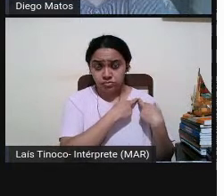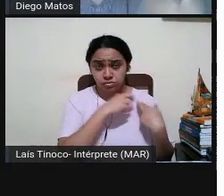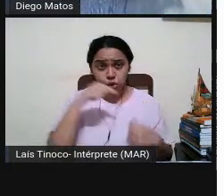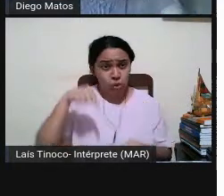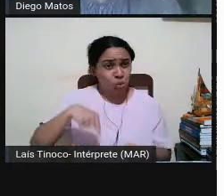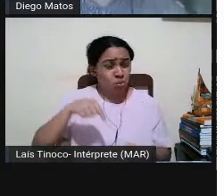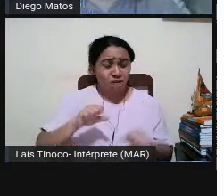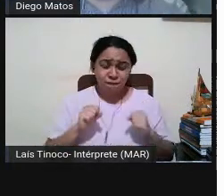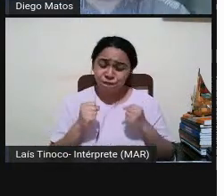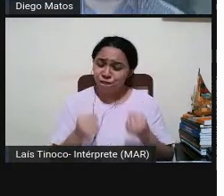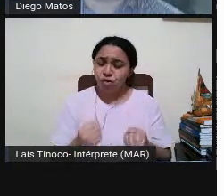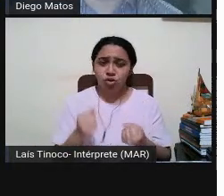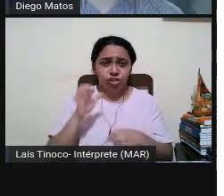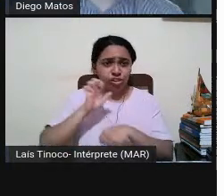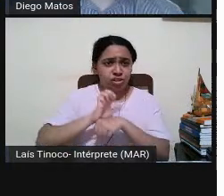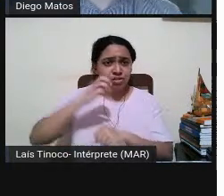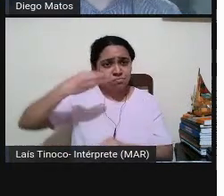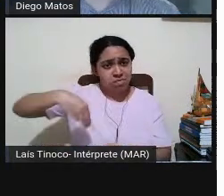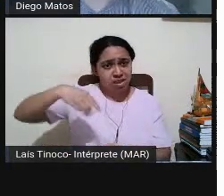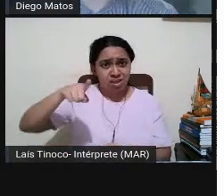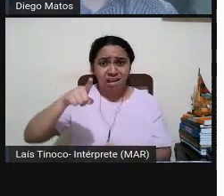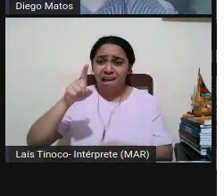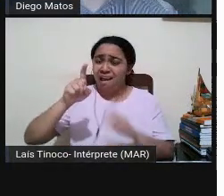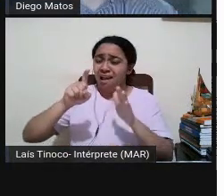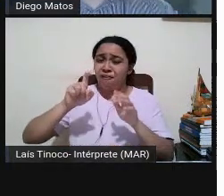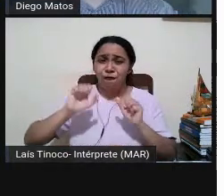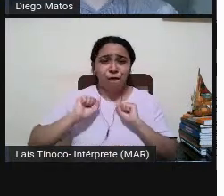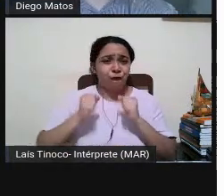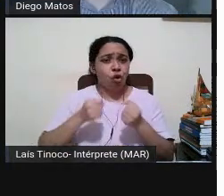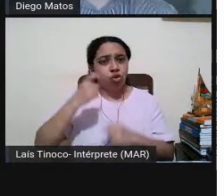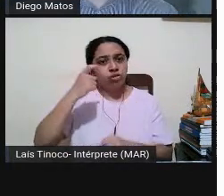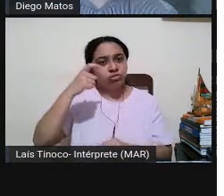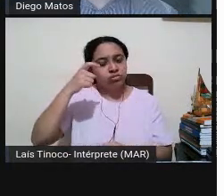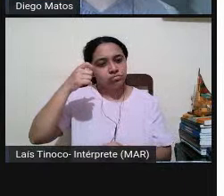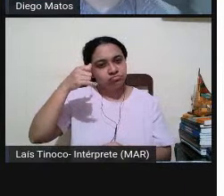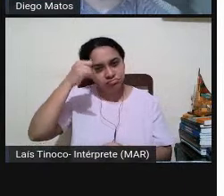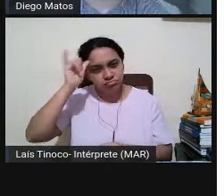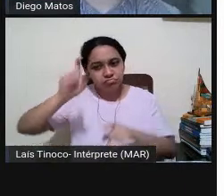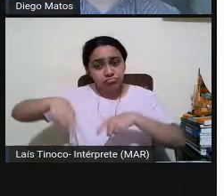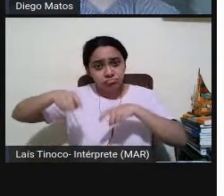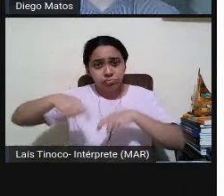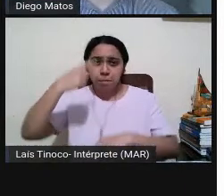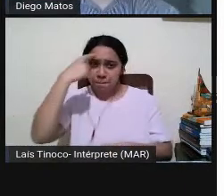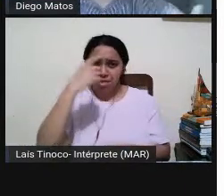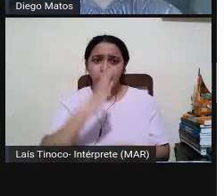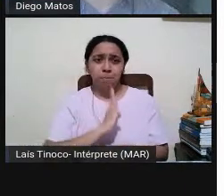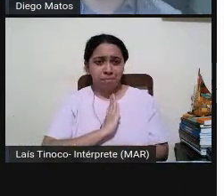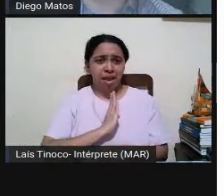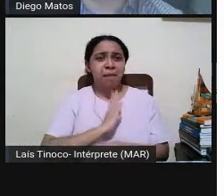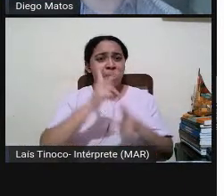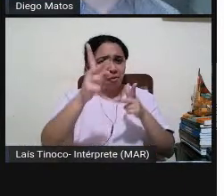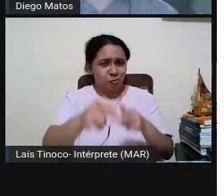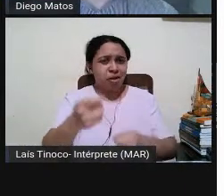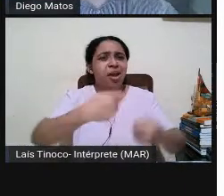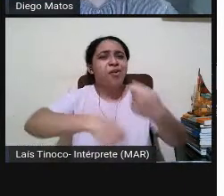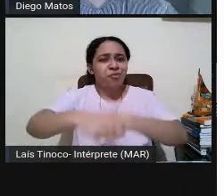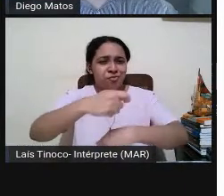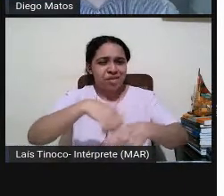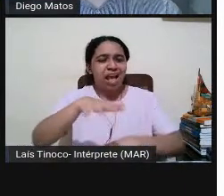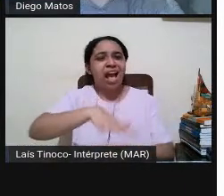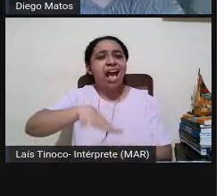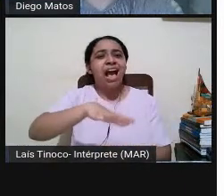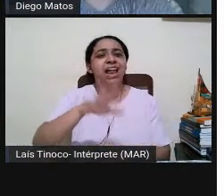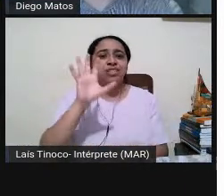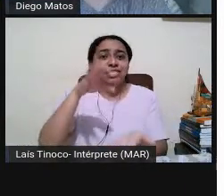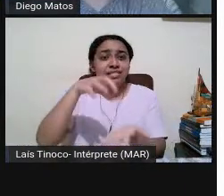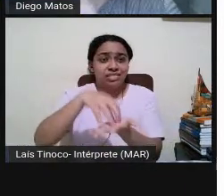agrícola EA região de vocês também Bacabal Eu imagino também que a economia daí seja muito fortemente movida pelo setor Agro que tem